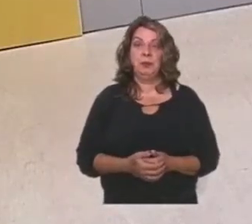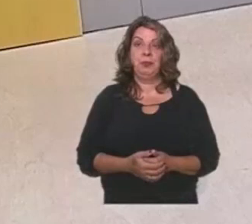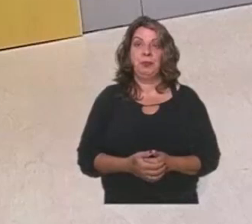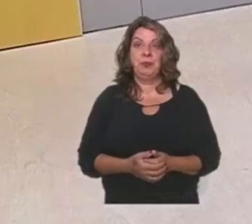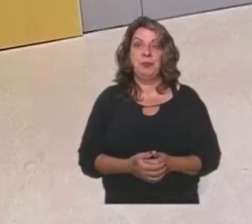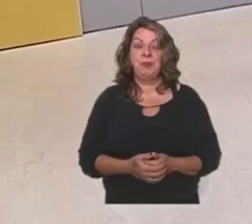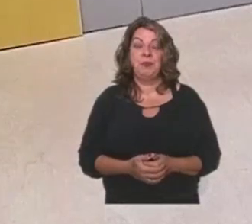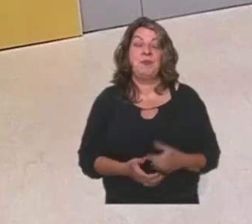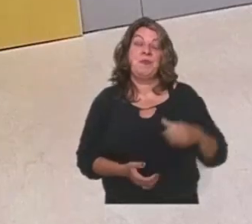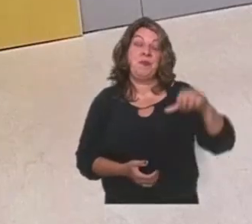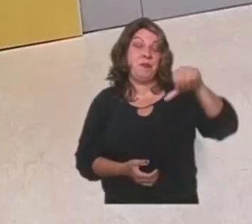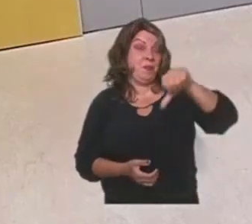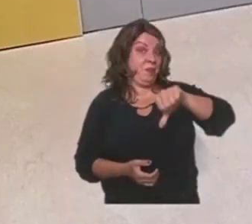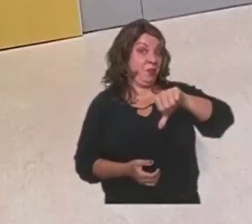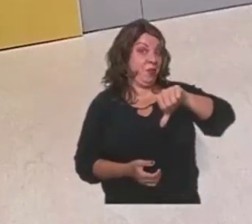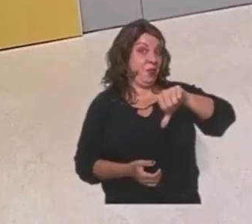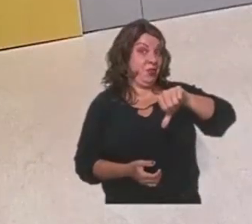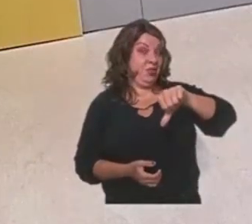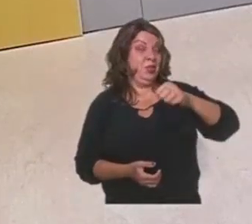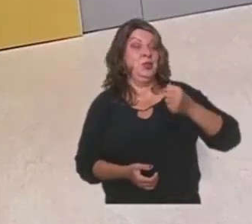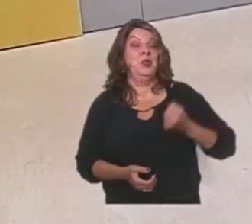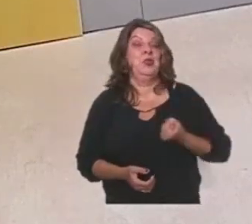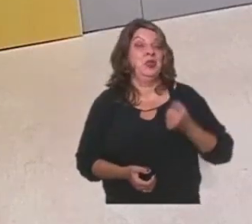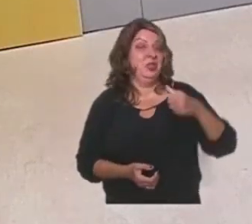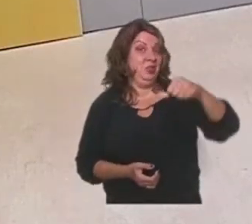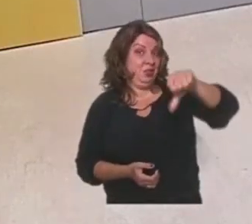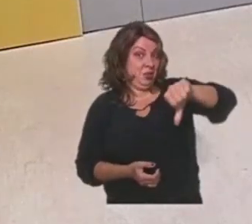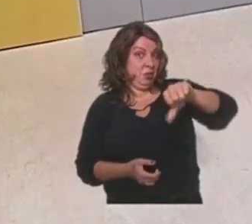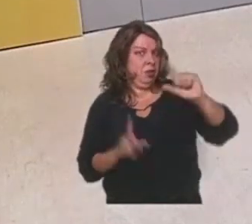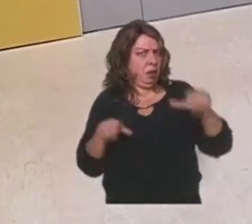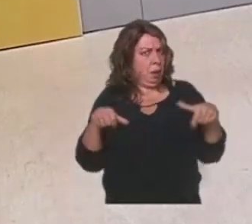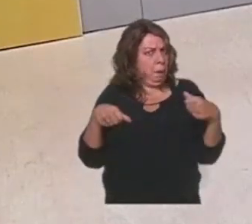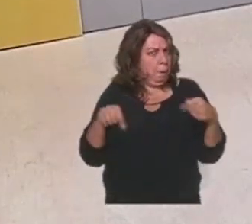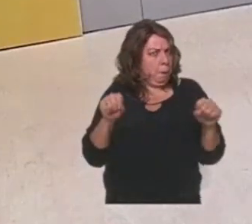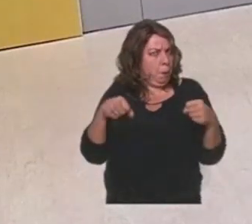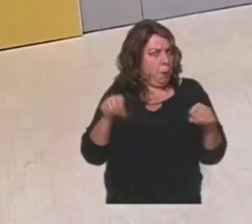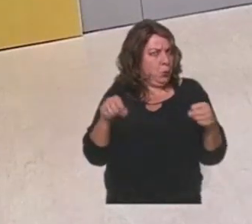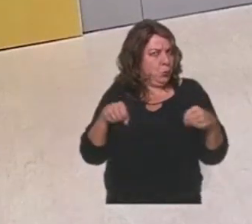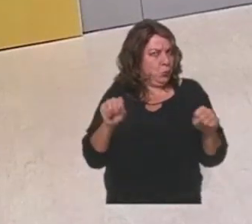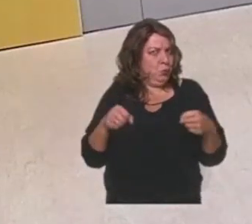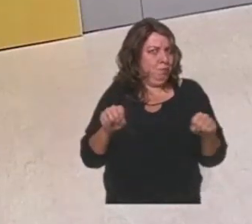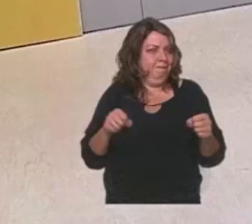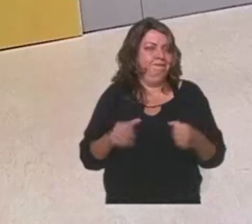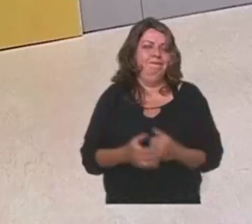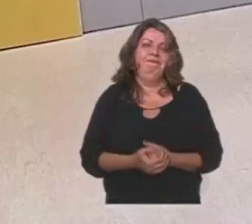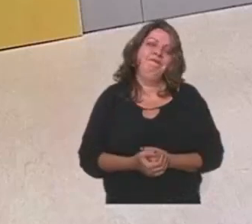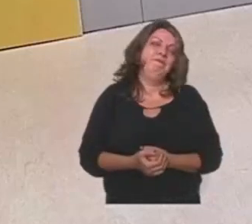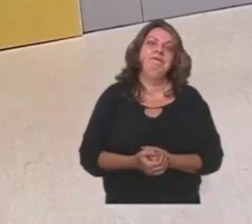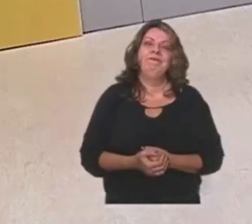Marque aí o 32, valendo uma moto Honda Pop número 9, número 9, número 9.